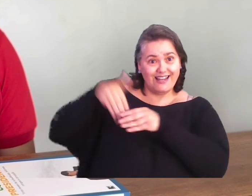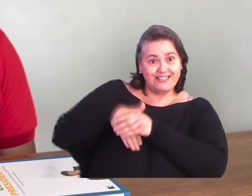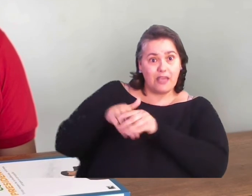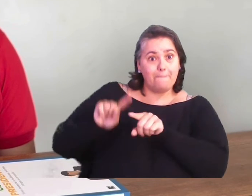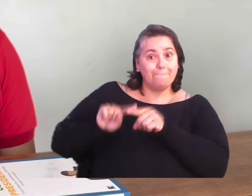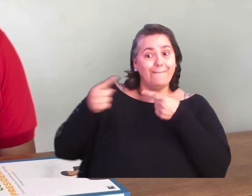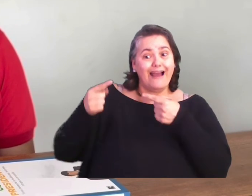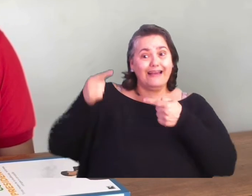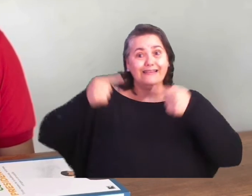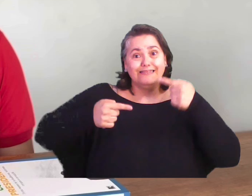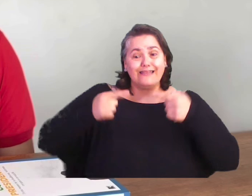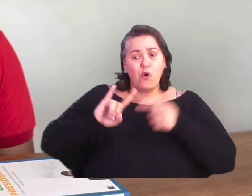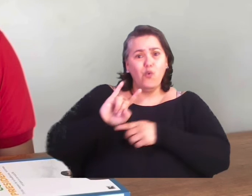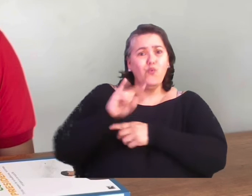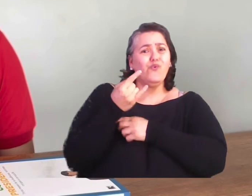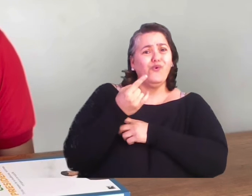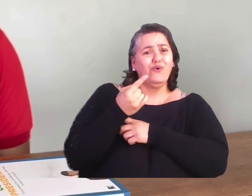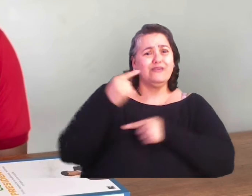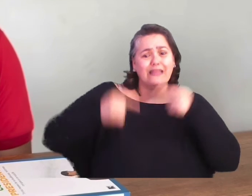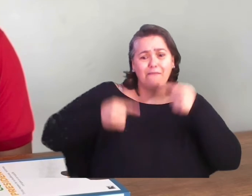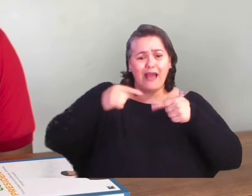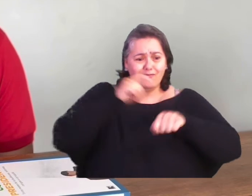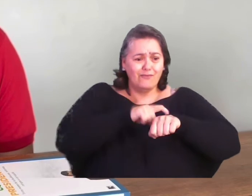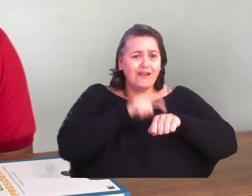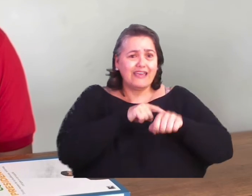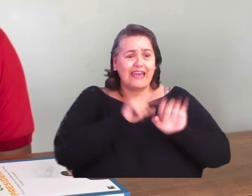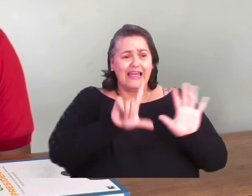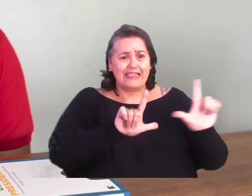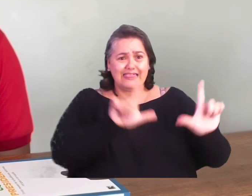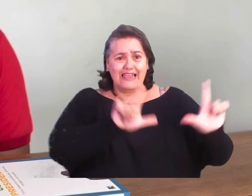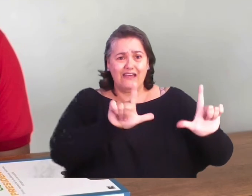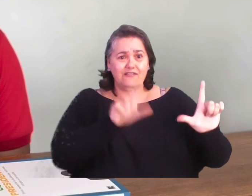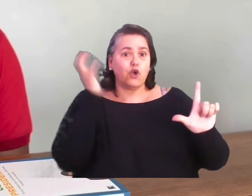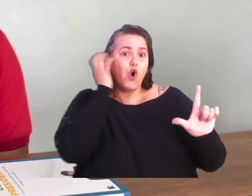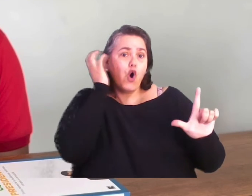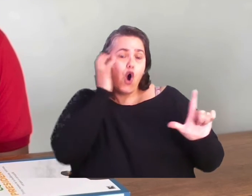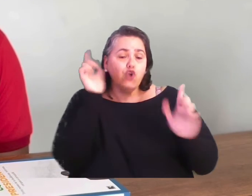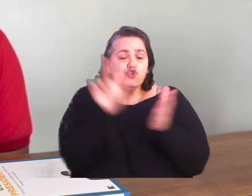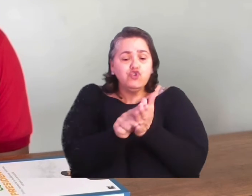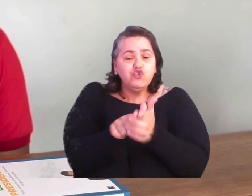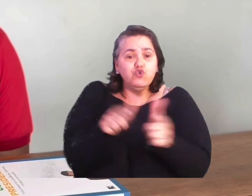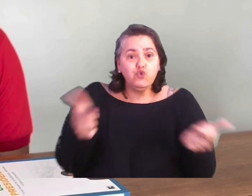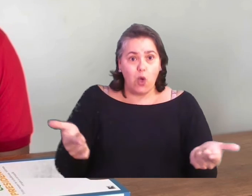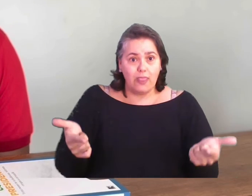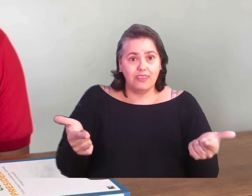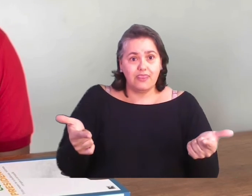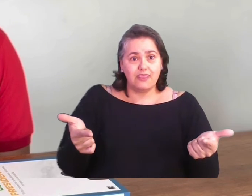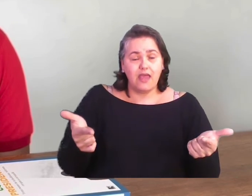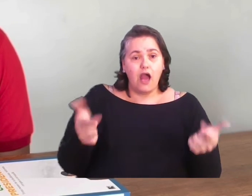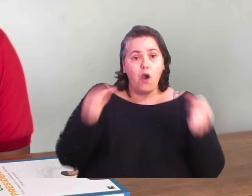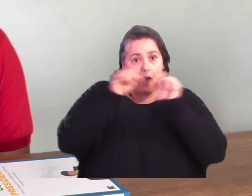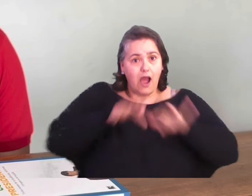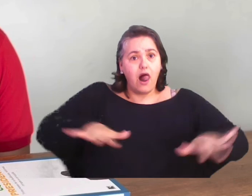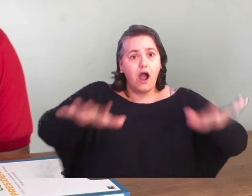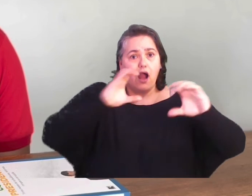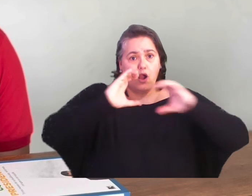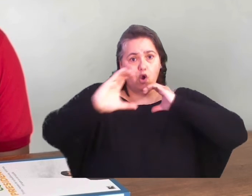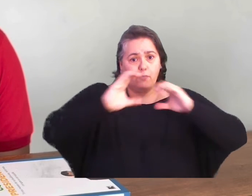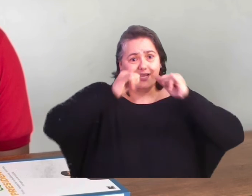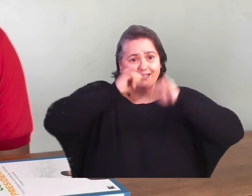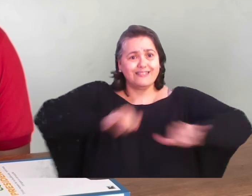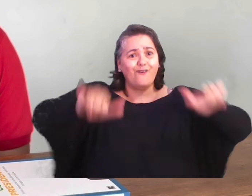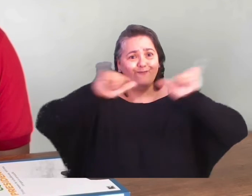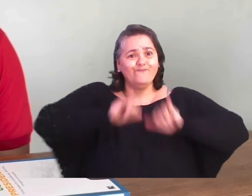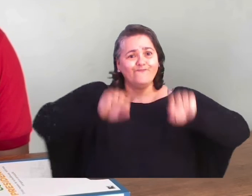mas o último debate, naquela época a televisão e o rádio e os jornais eram os veículos de